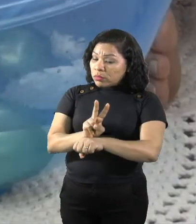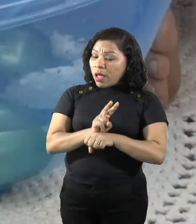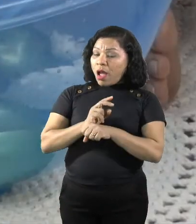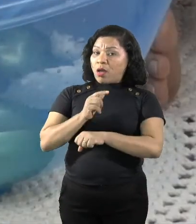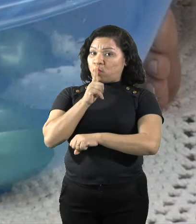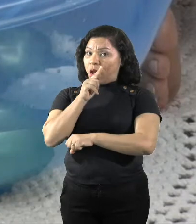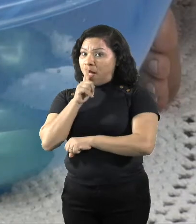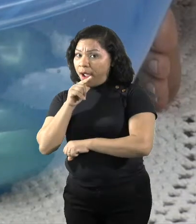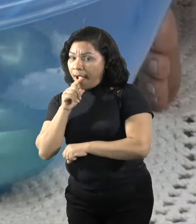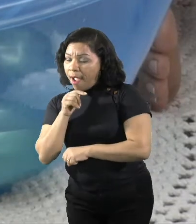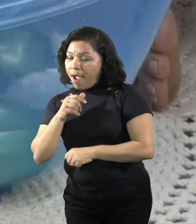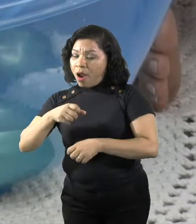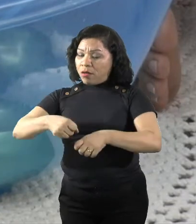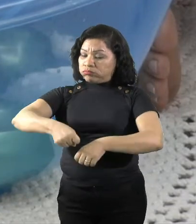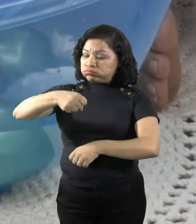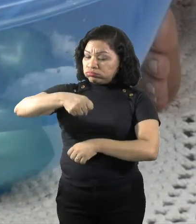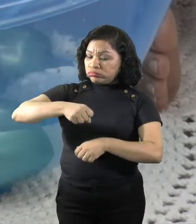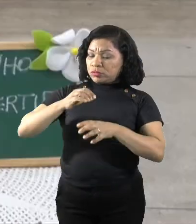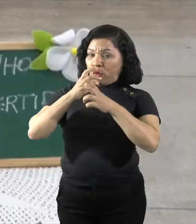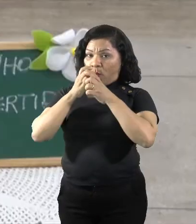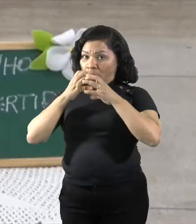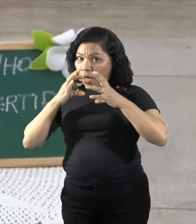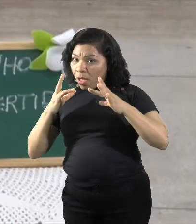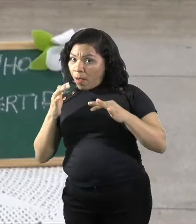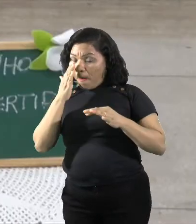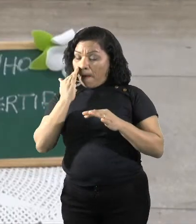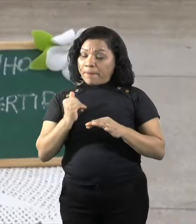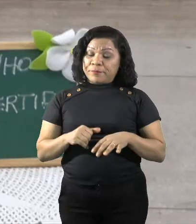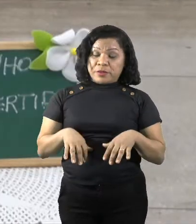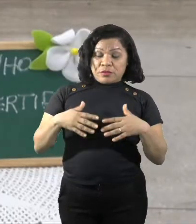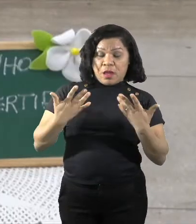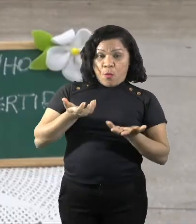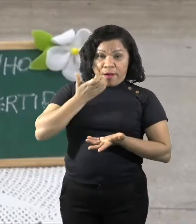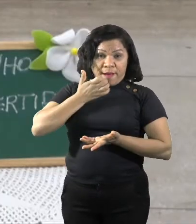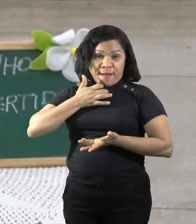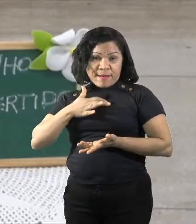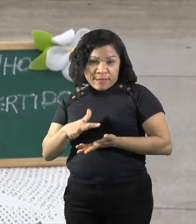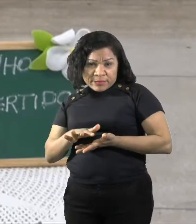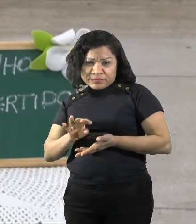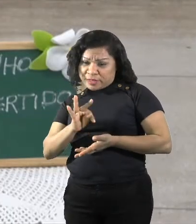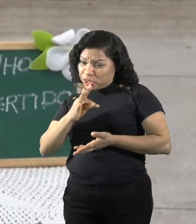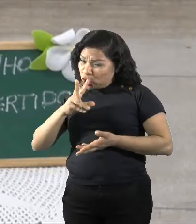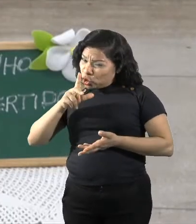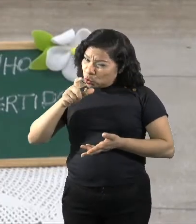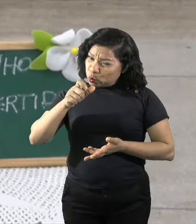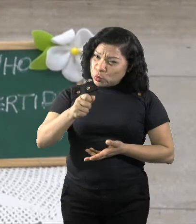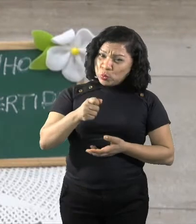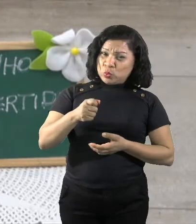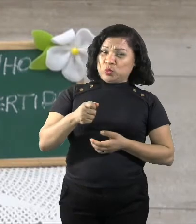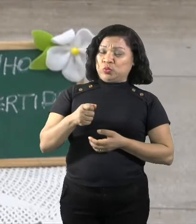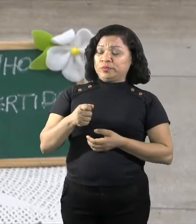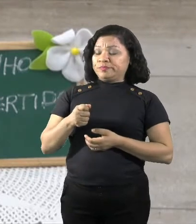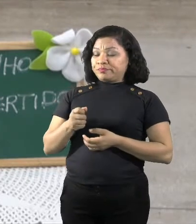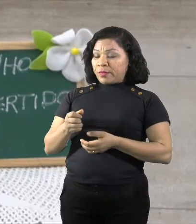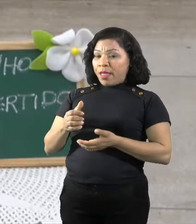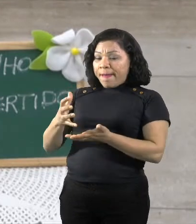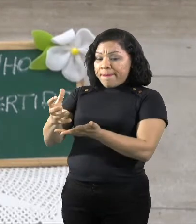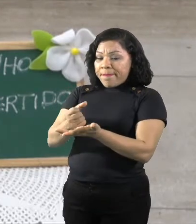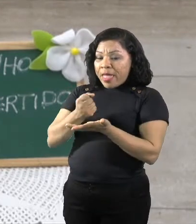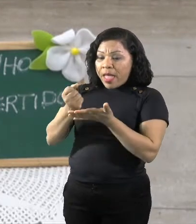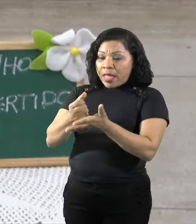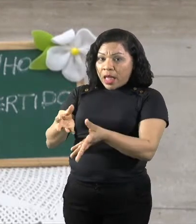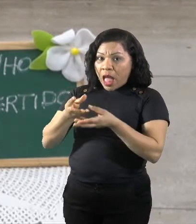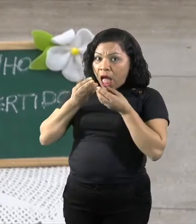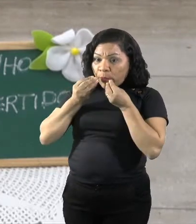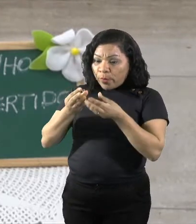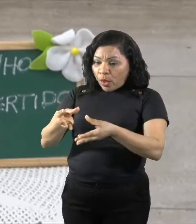Então, nessa fase, nessa idade, a criança tudo que pega leva à boca. É muito importante a gente ficar observando